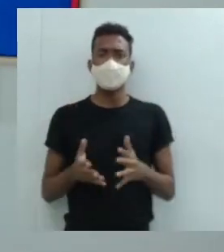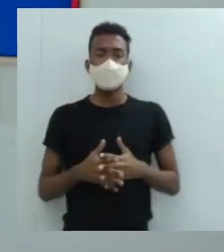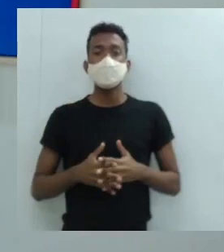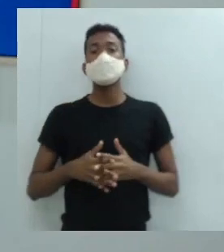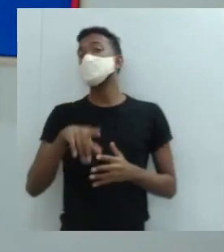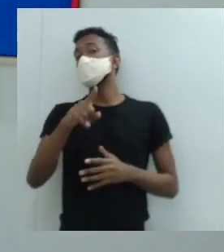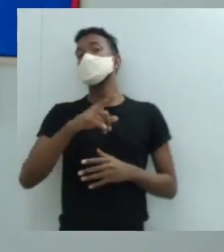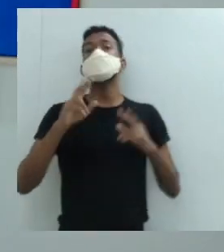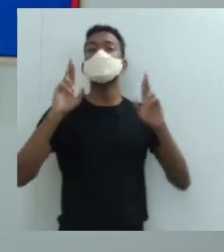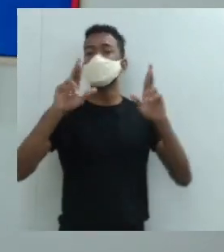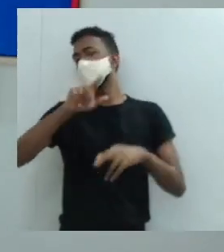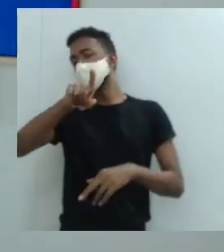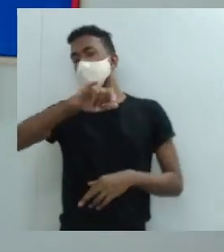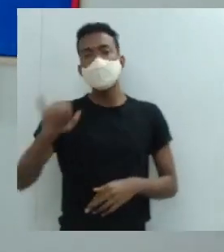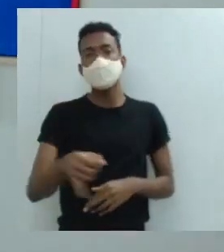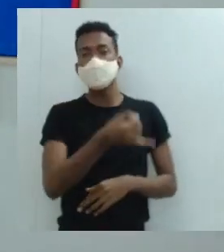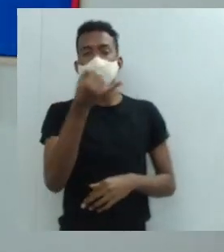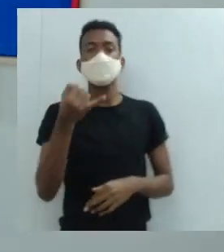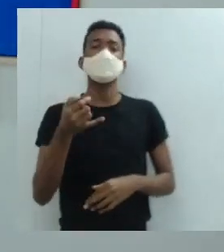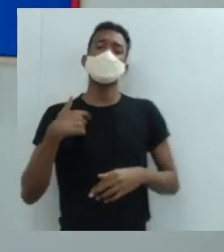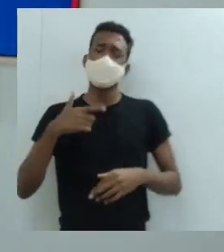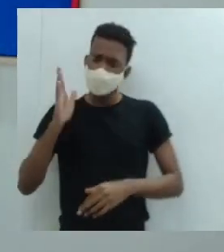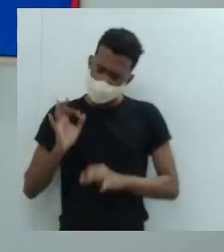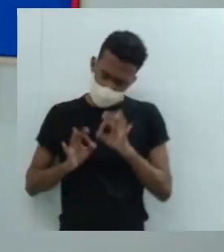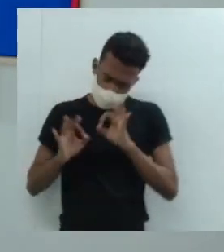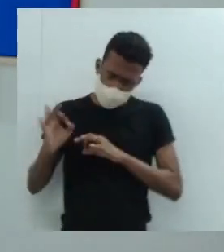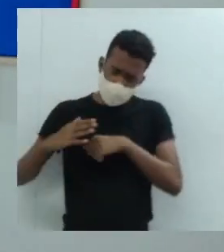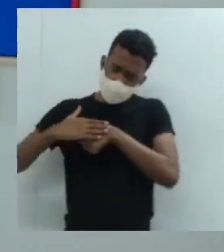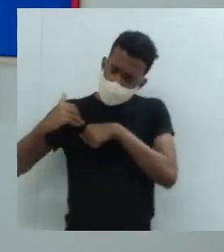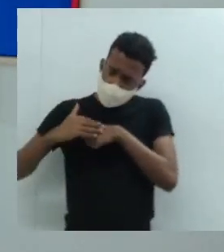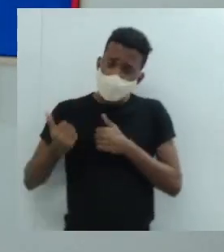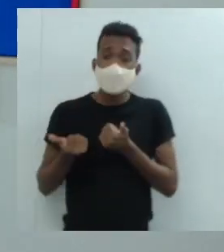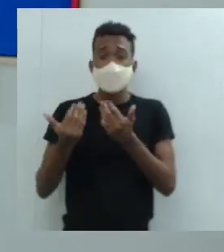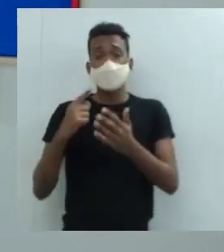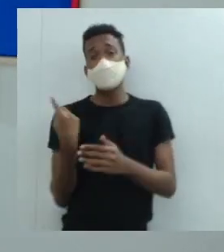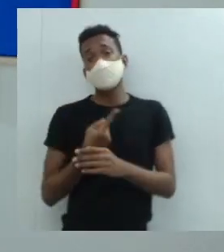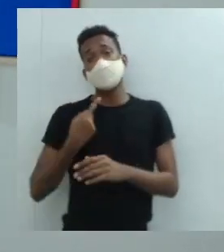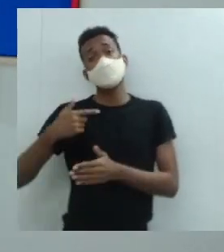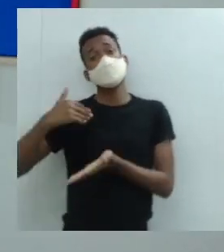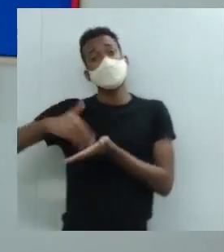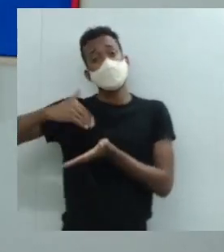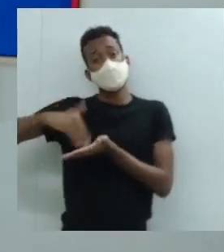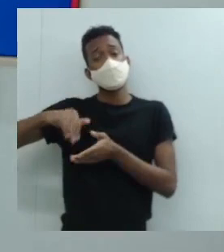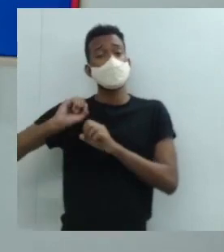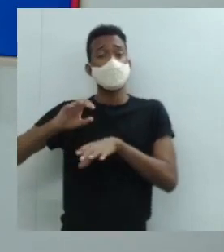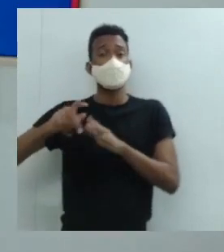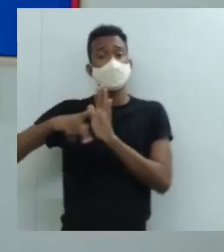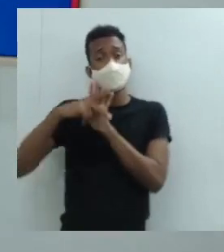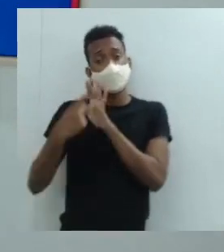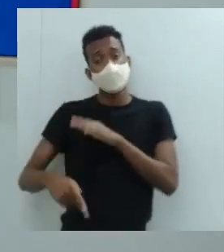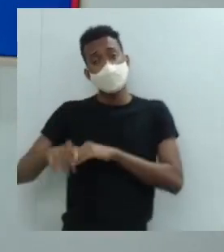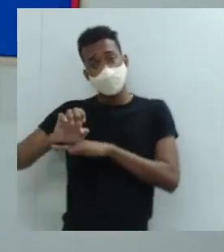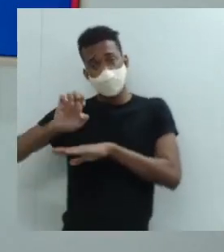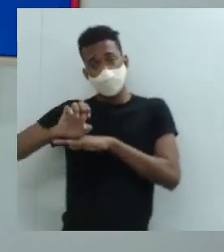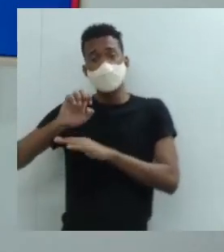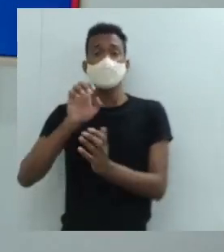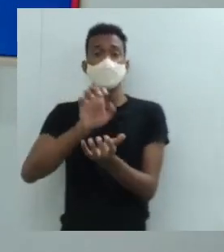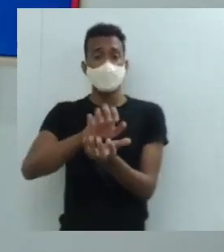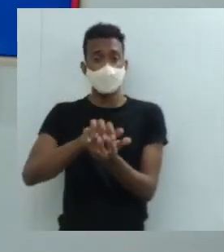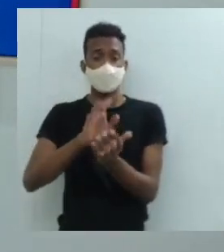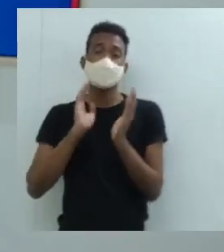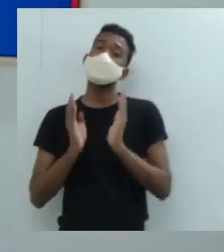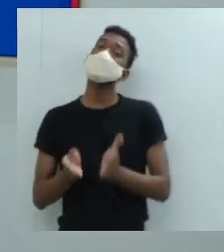esse conteúdo, que foi feito com carinho, né, por nós da Secretaria de Educação do Estado de Pernambuco.